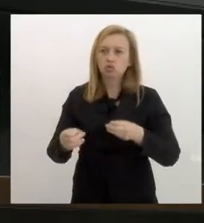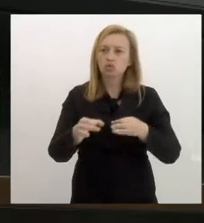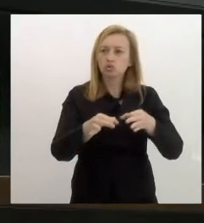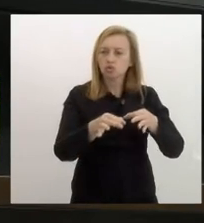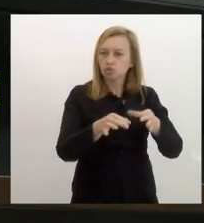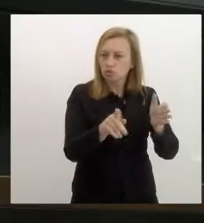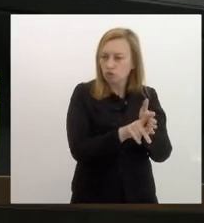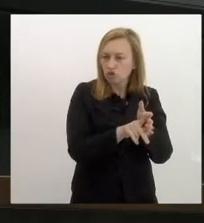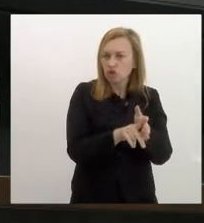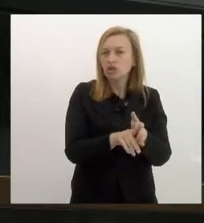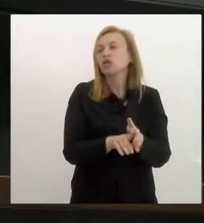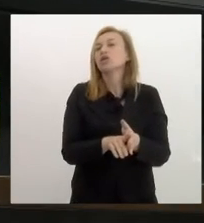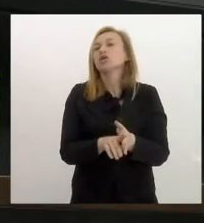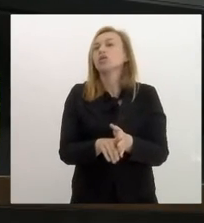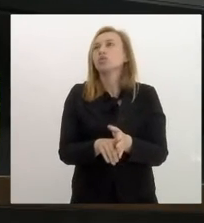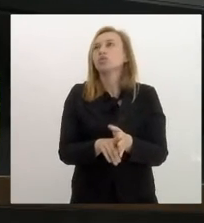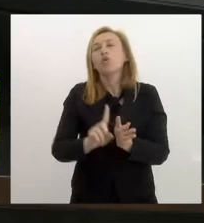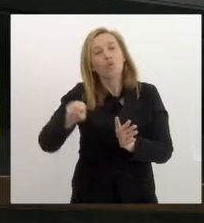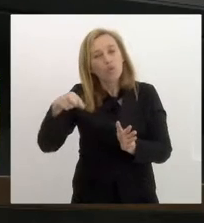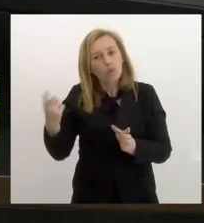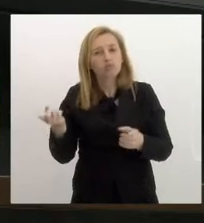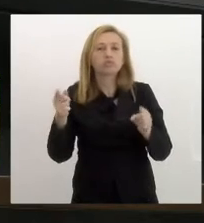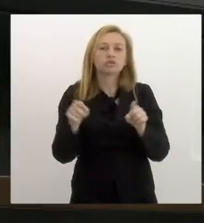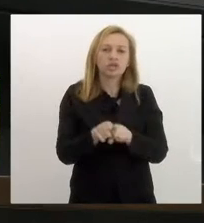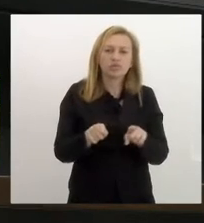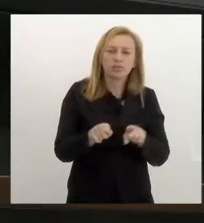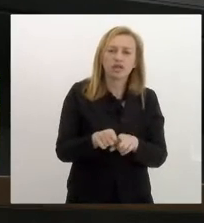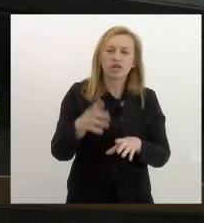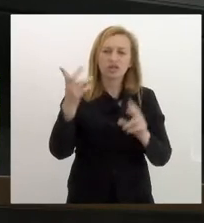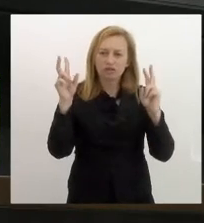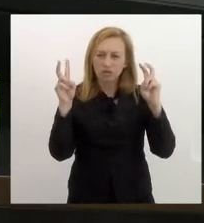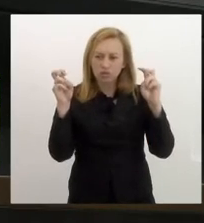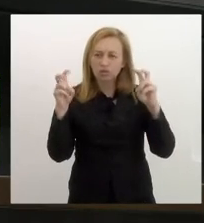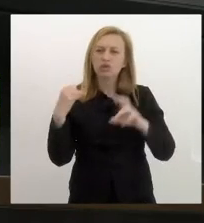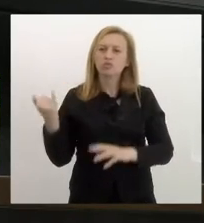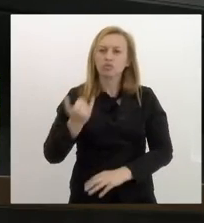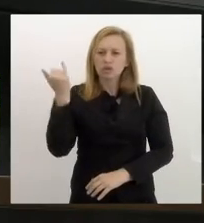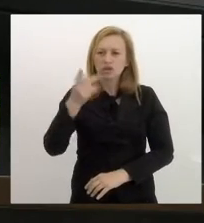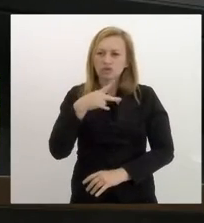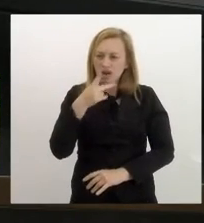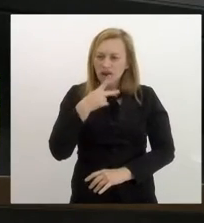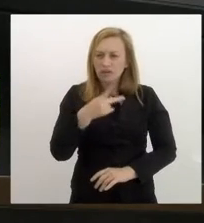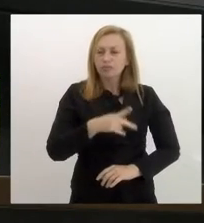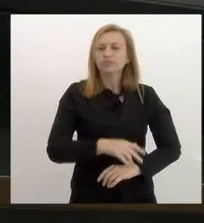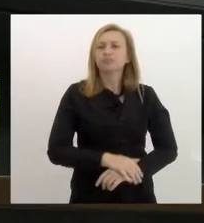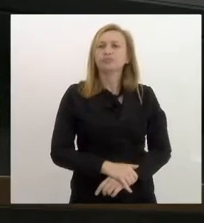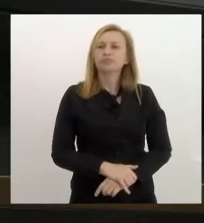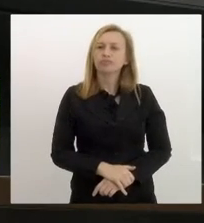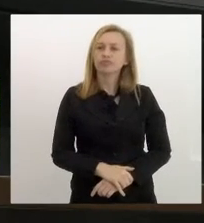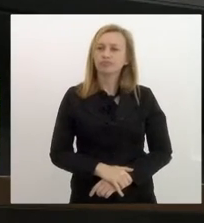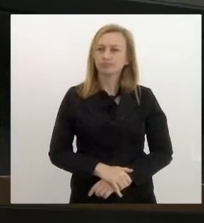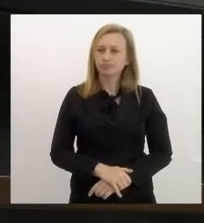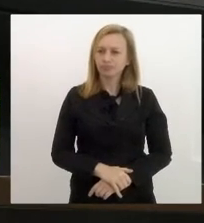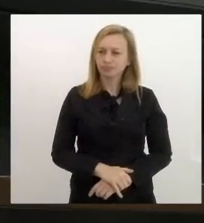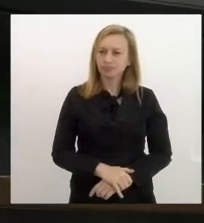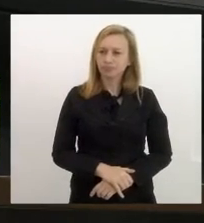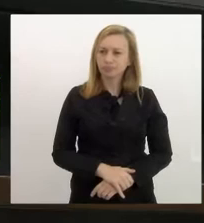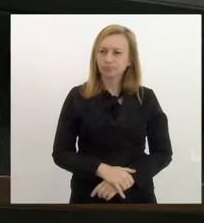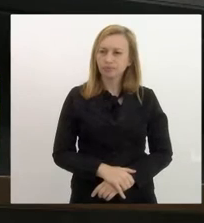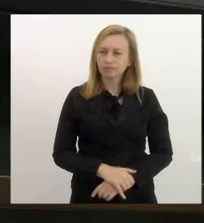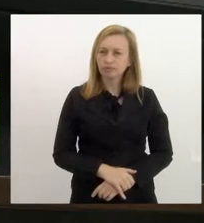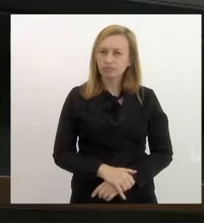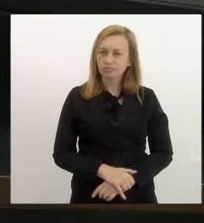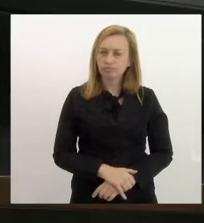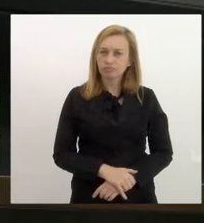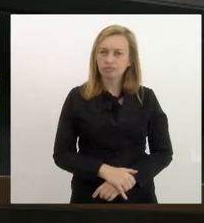em uma uma Outro ponto que eu acho importante salientar é que